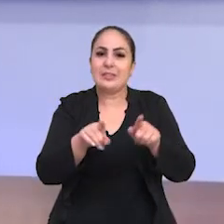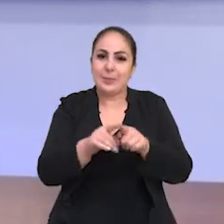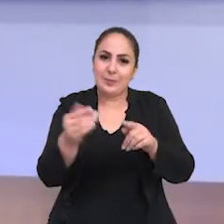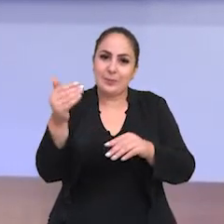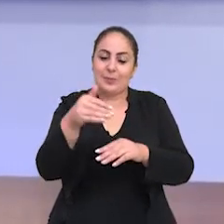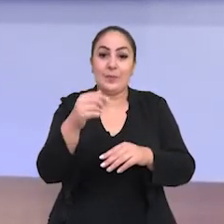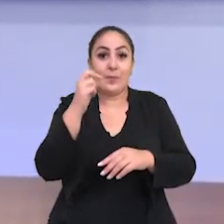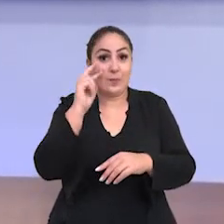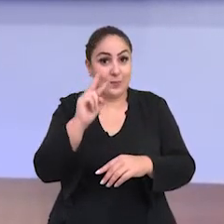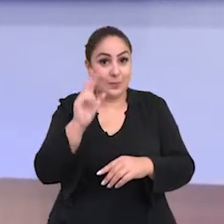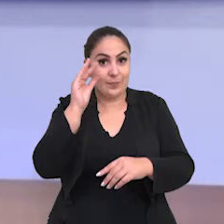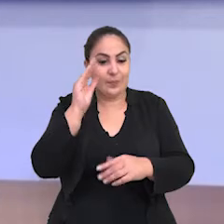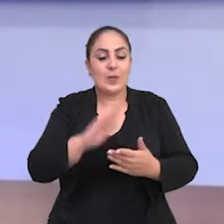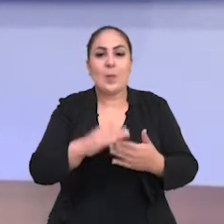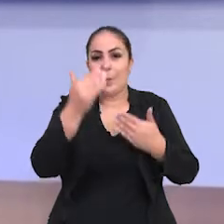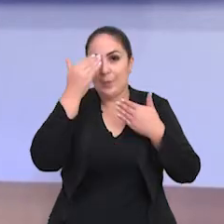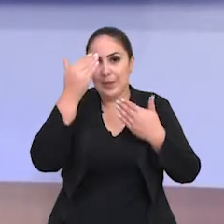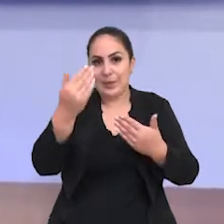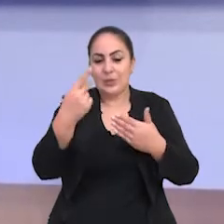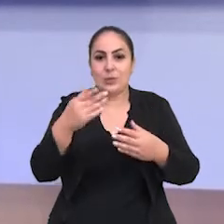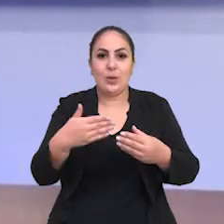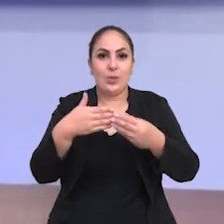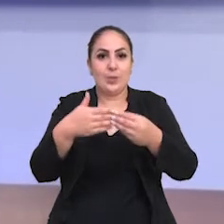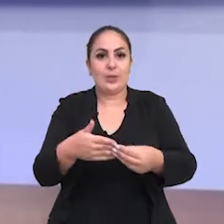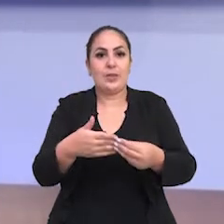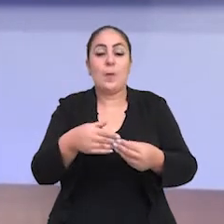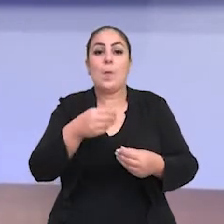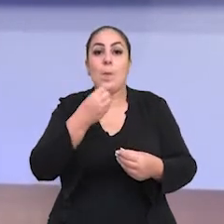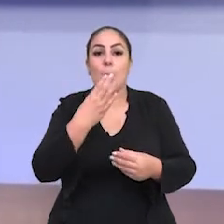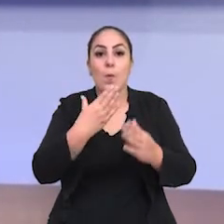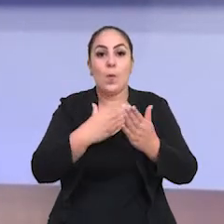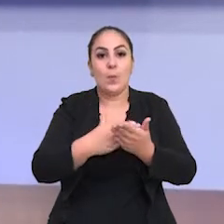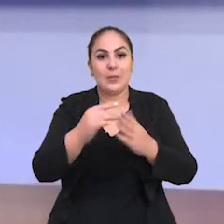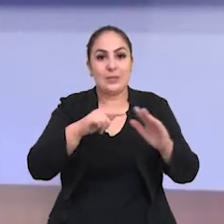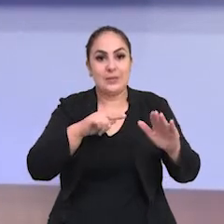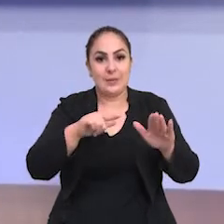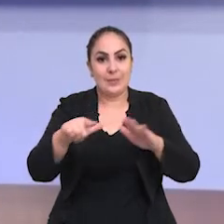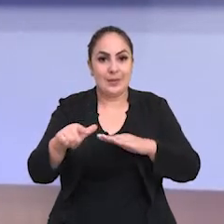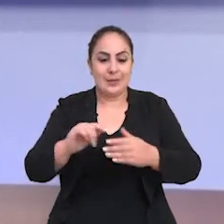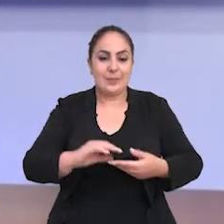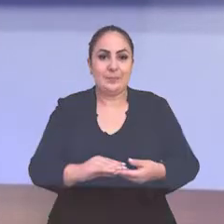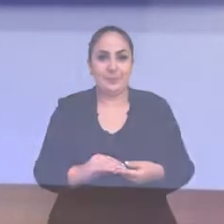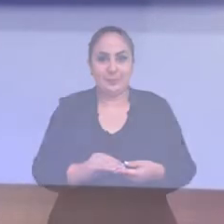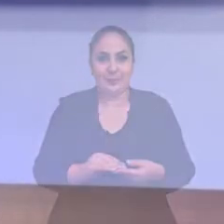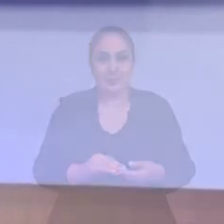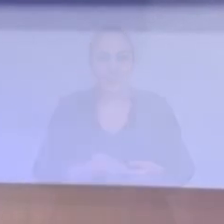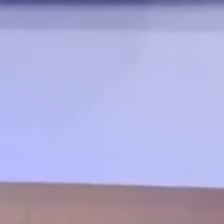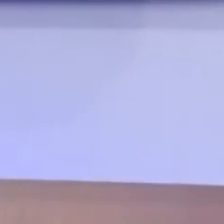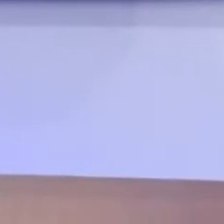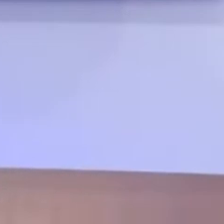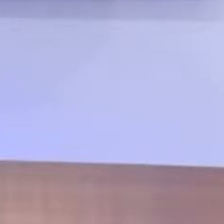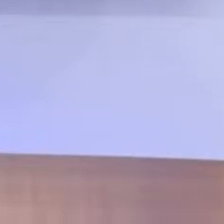Não deixe de assistir. Obrigada pela sua companhia e um bom início de semana.